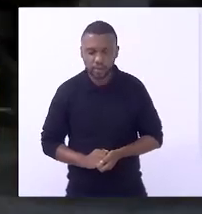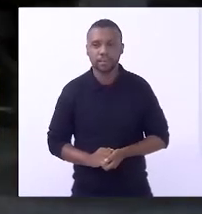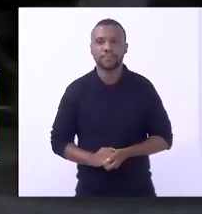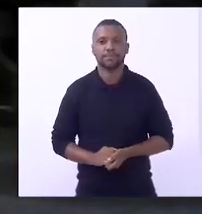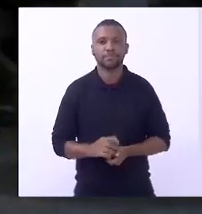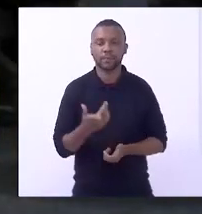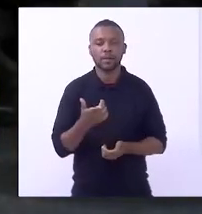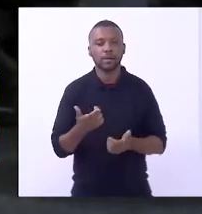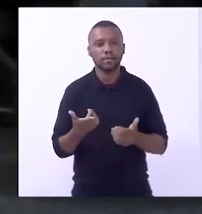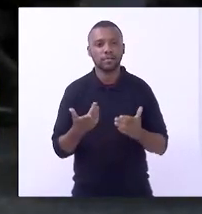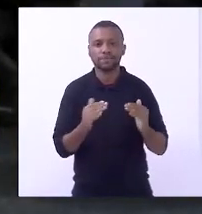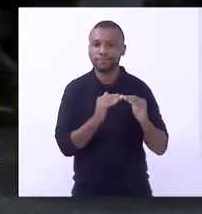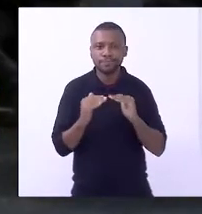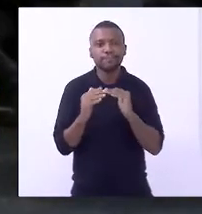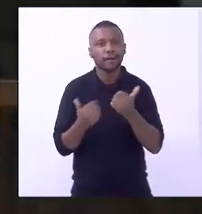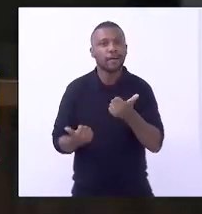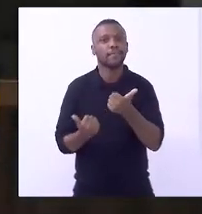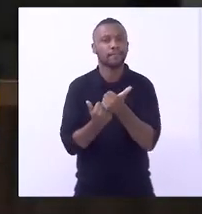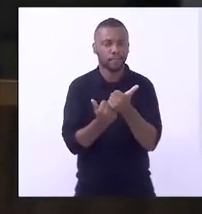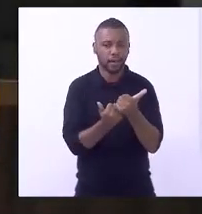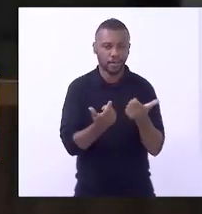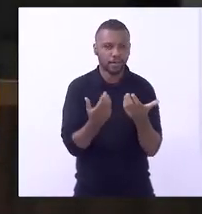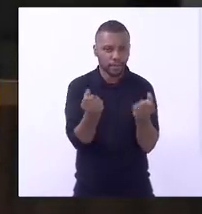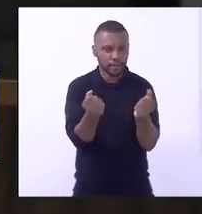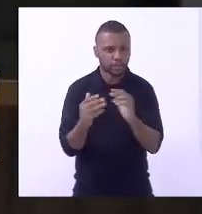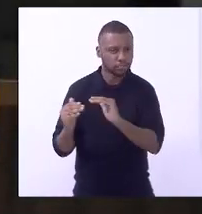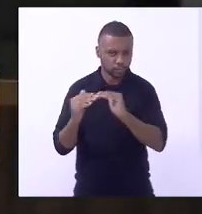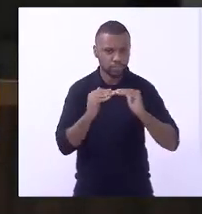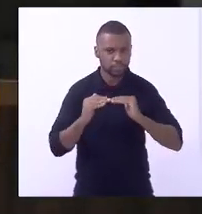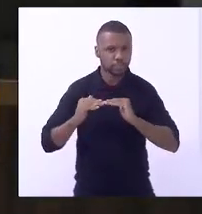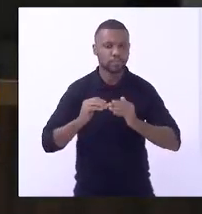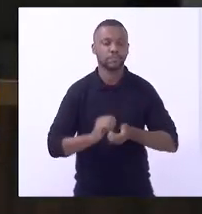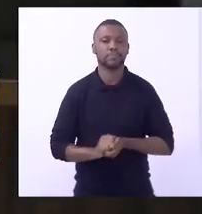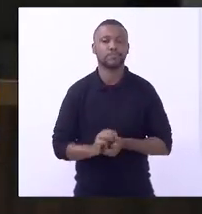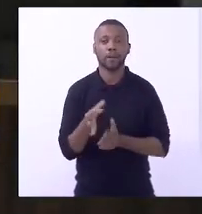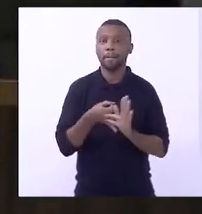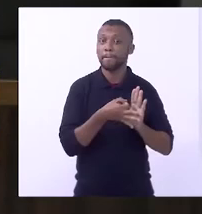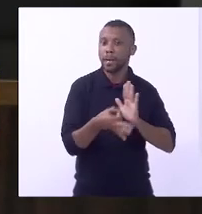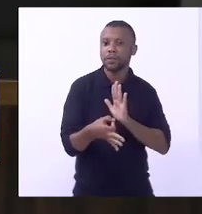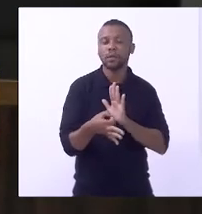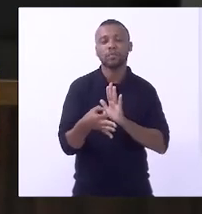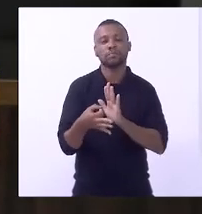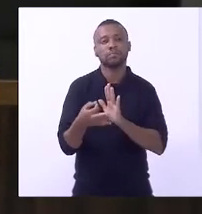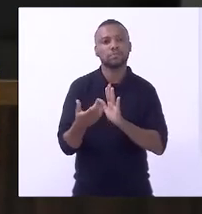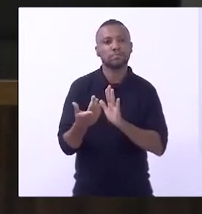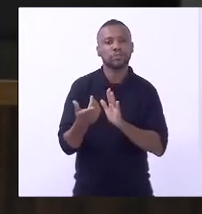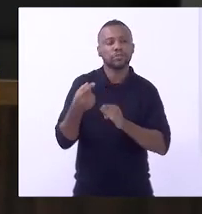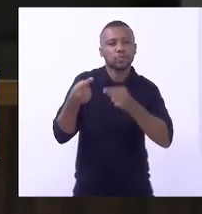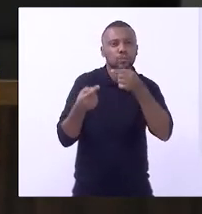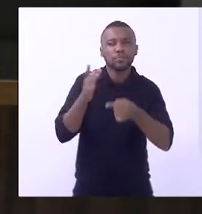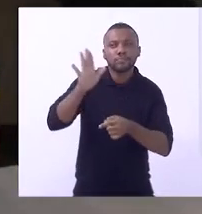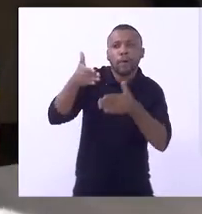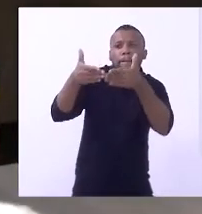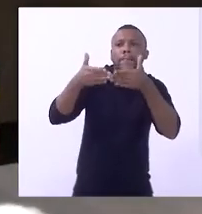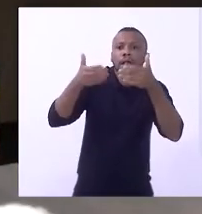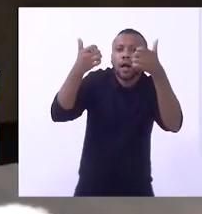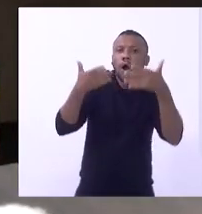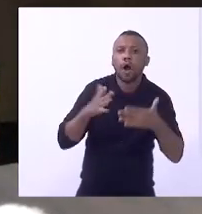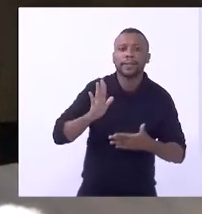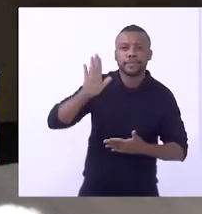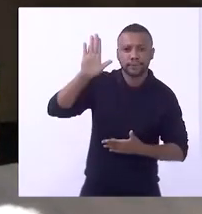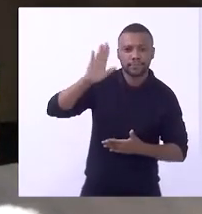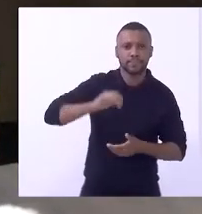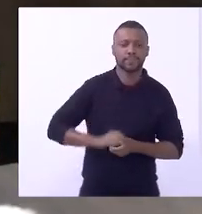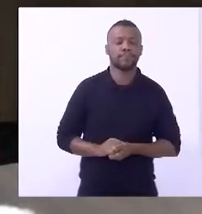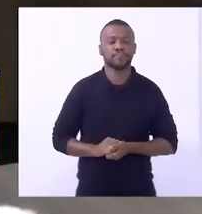Parecer favorável, senhor presidente. Com o parecer emitido em discussão. Uma questão de ordem, senhor presidente. Questão de ordem,